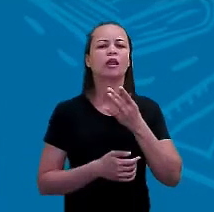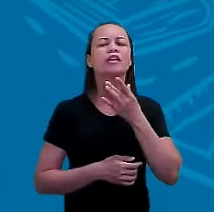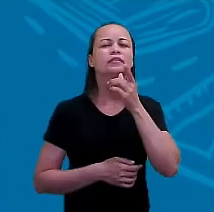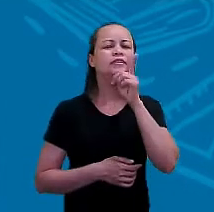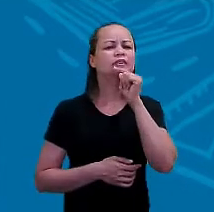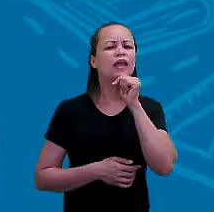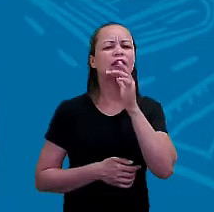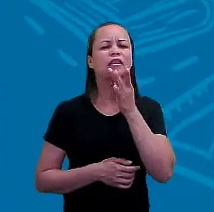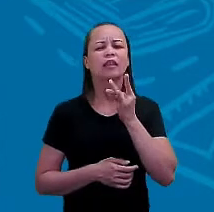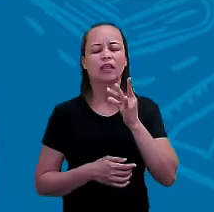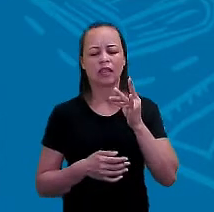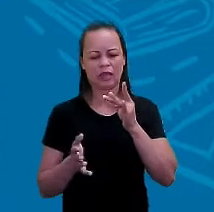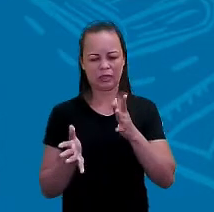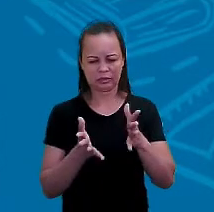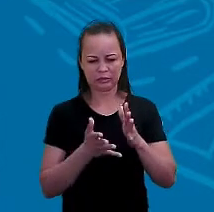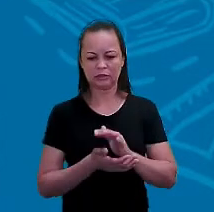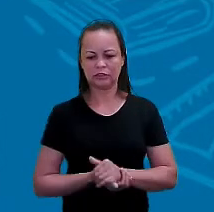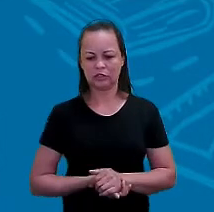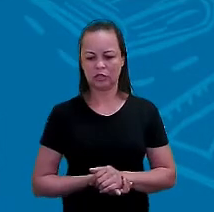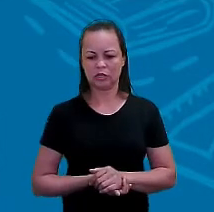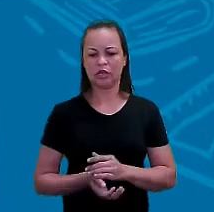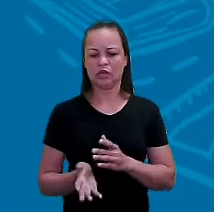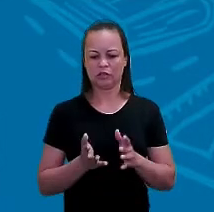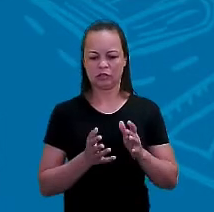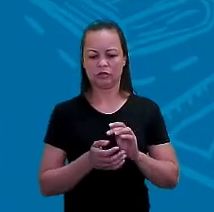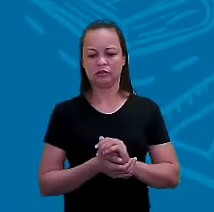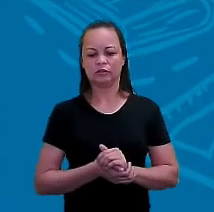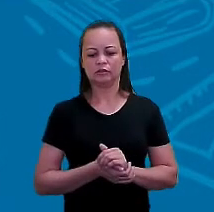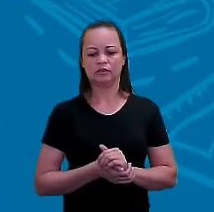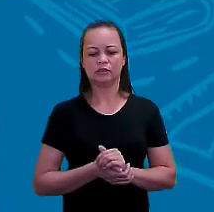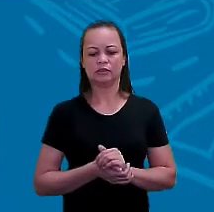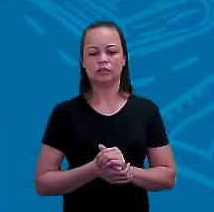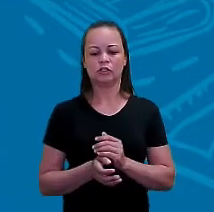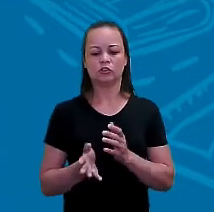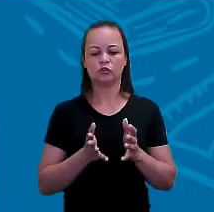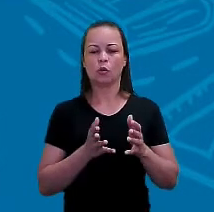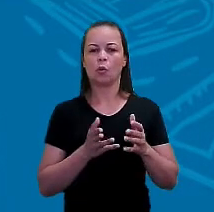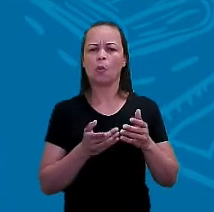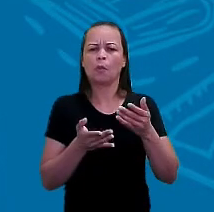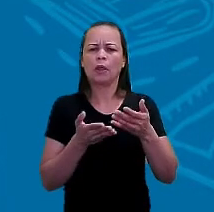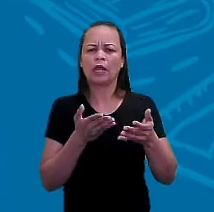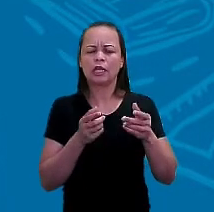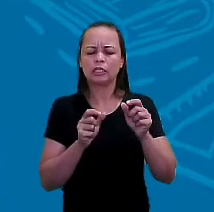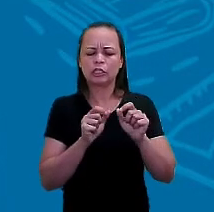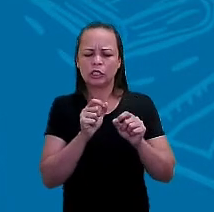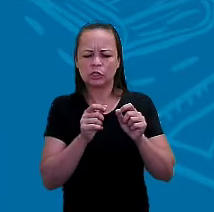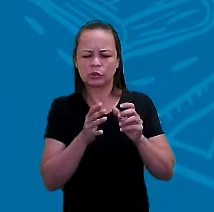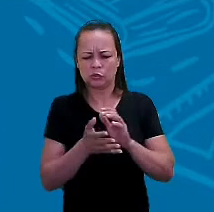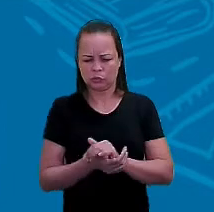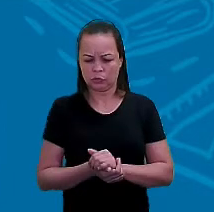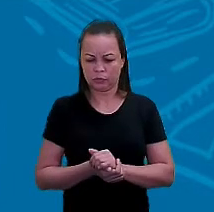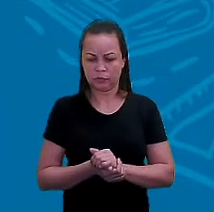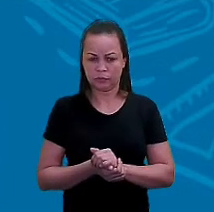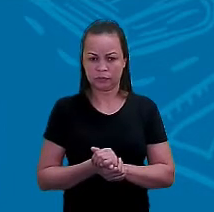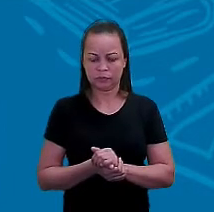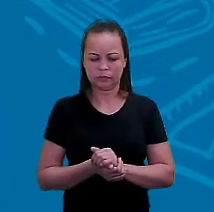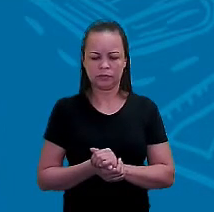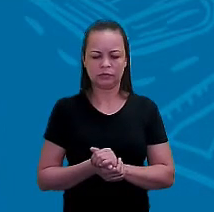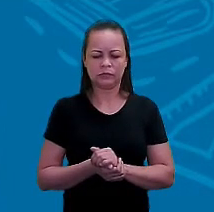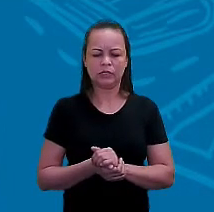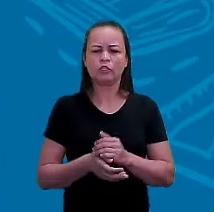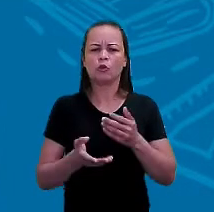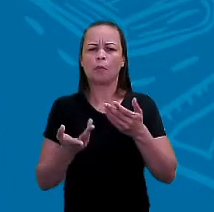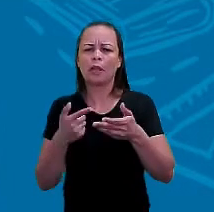I'm next to the mall, am I late, I'm not hungry, you're so funny, you are